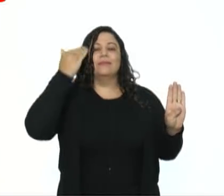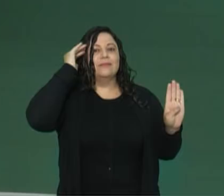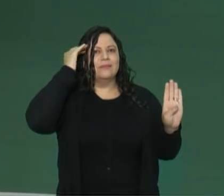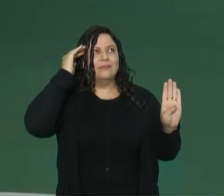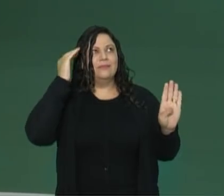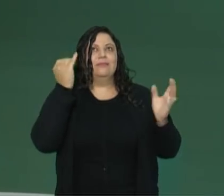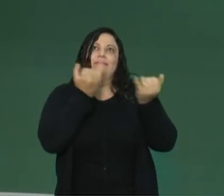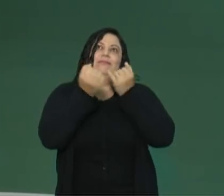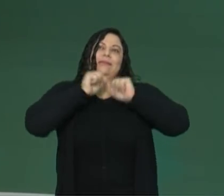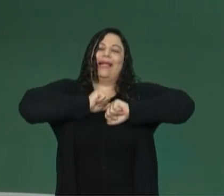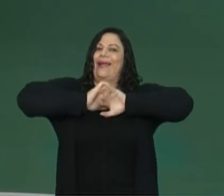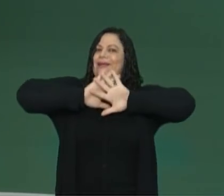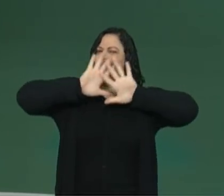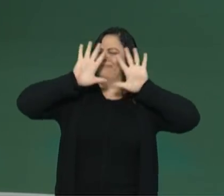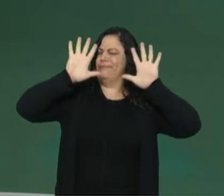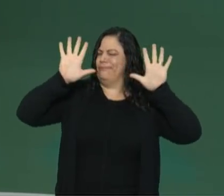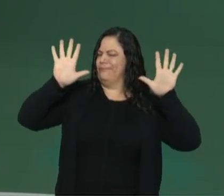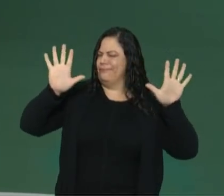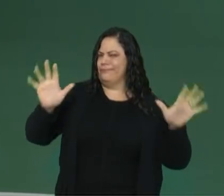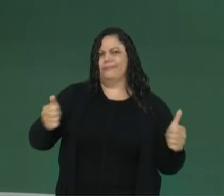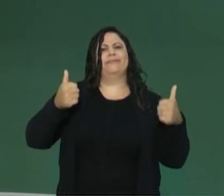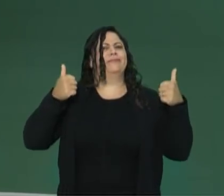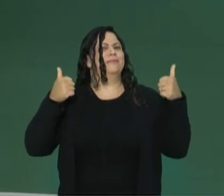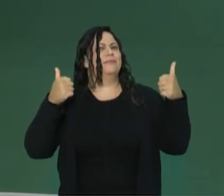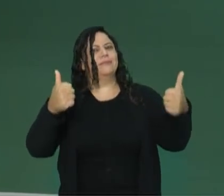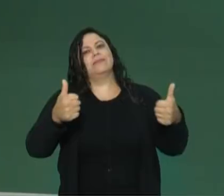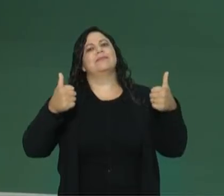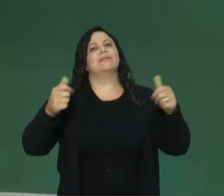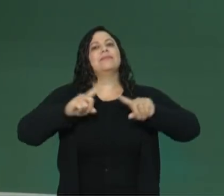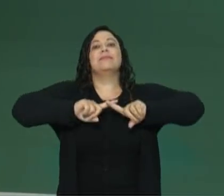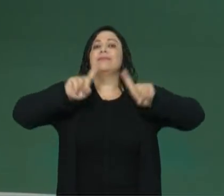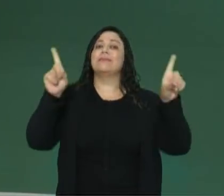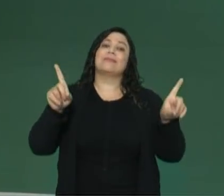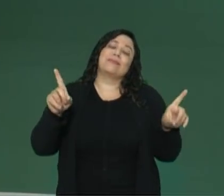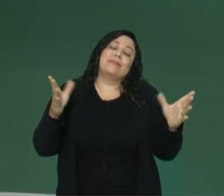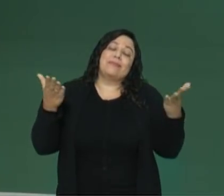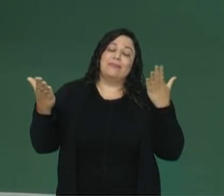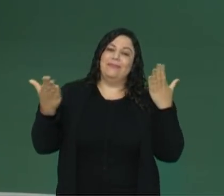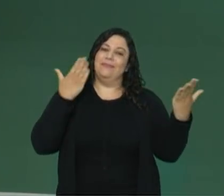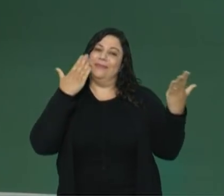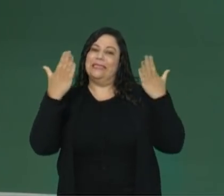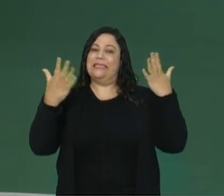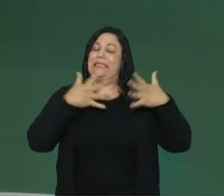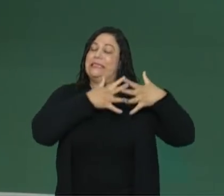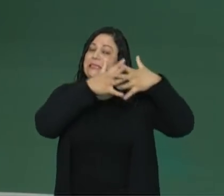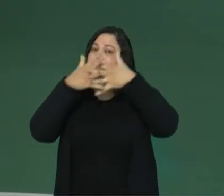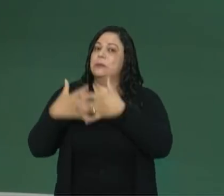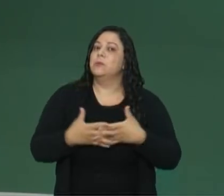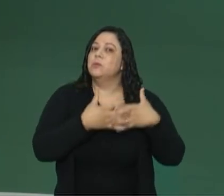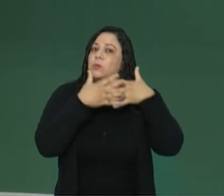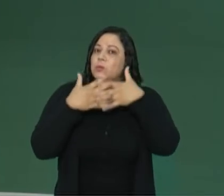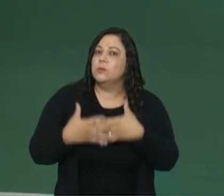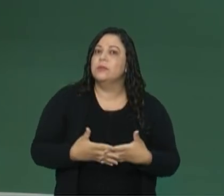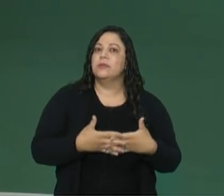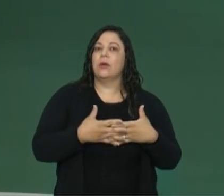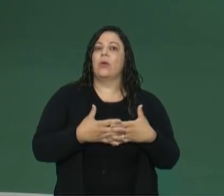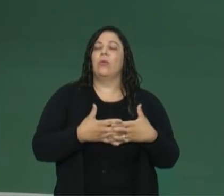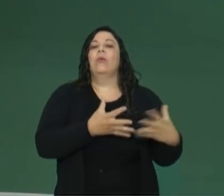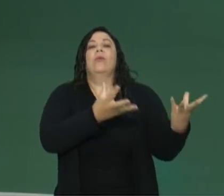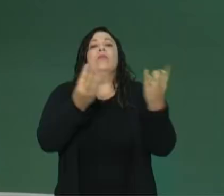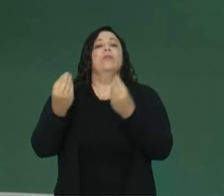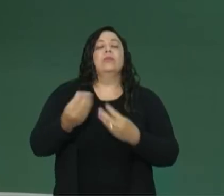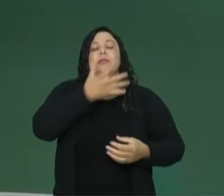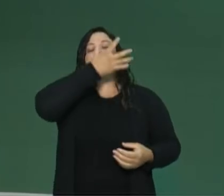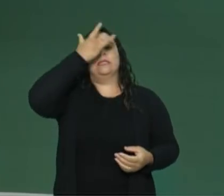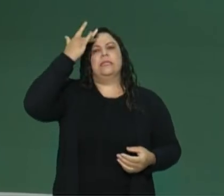parece óbvio, tá? Parece óbvio isso, mas na verdade não é, né? Muitas pessoas têm internalizado